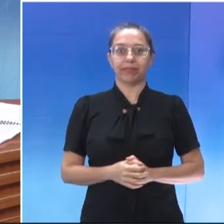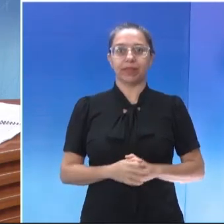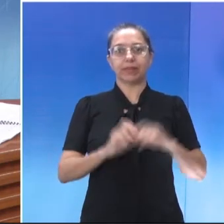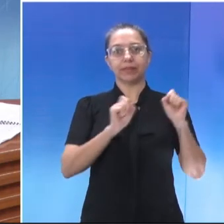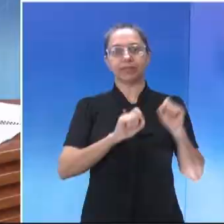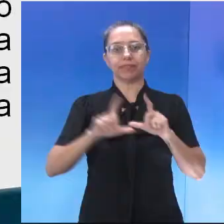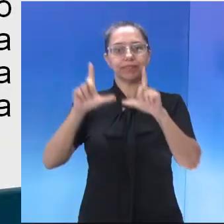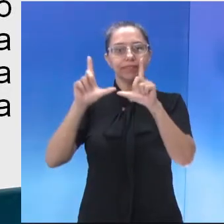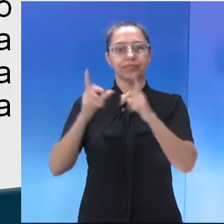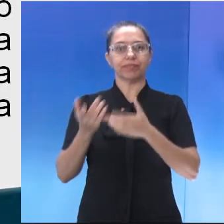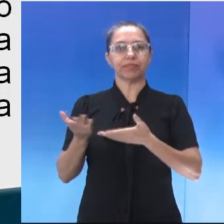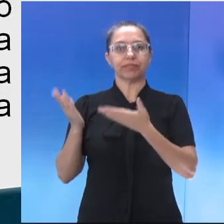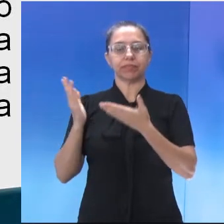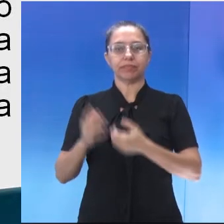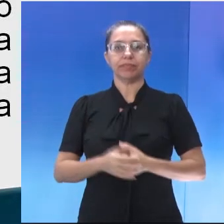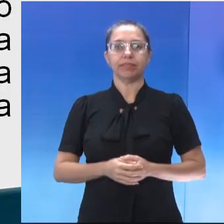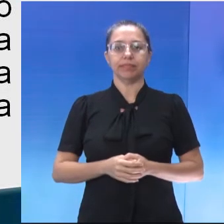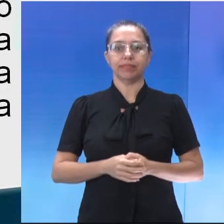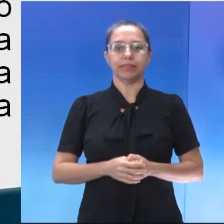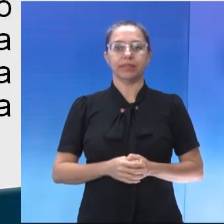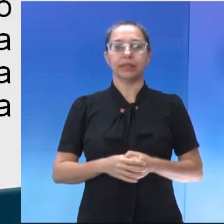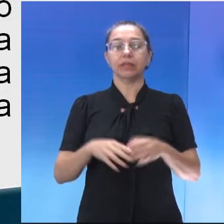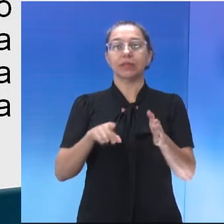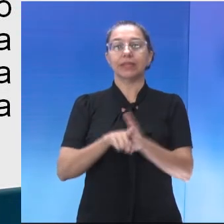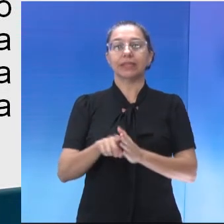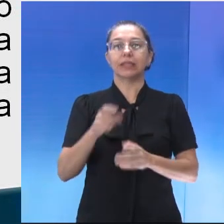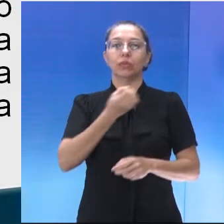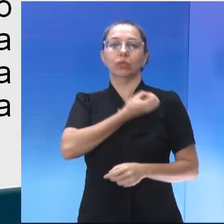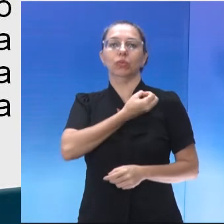slide. Questão 70.